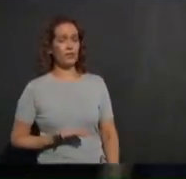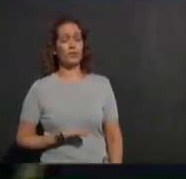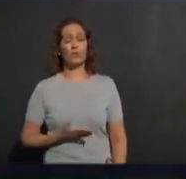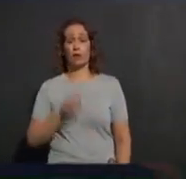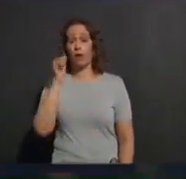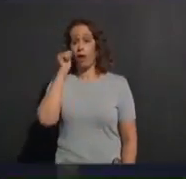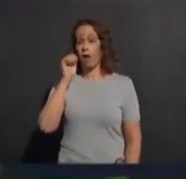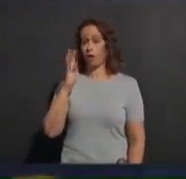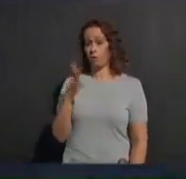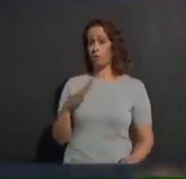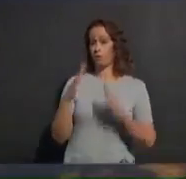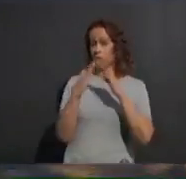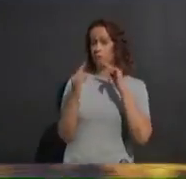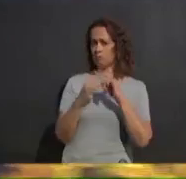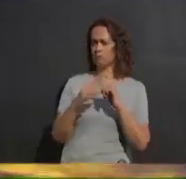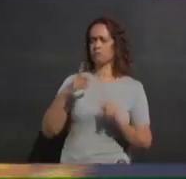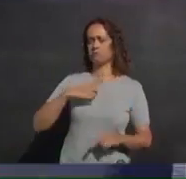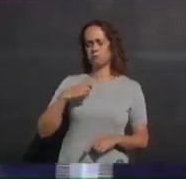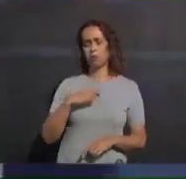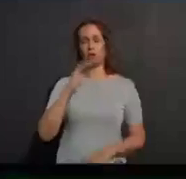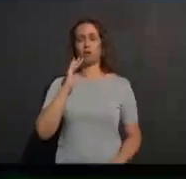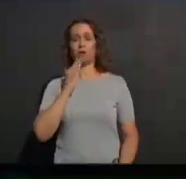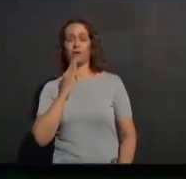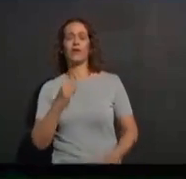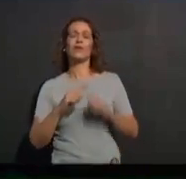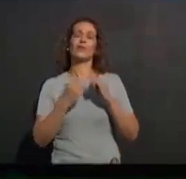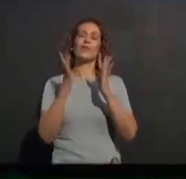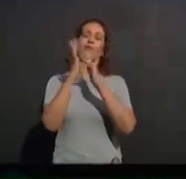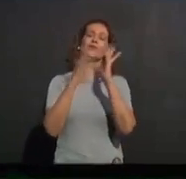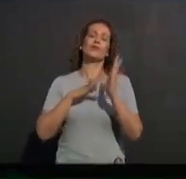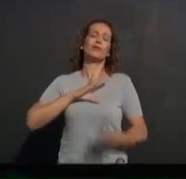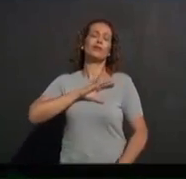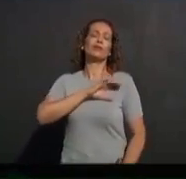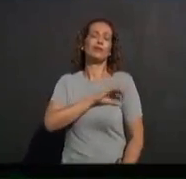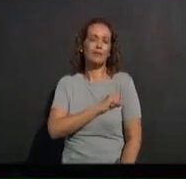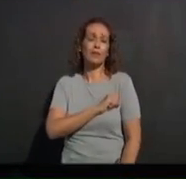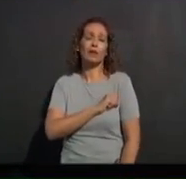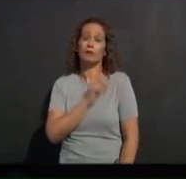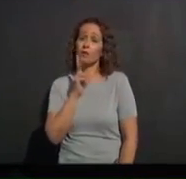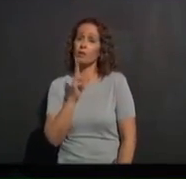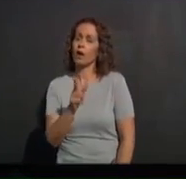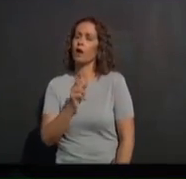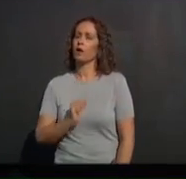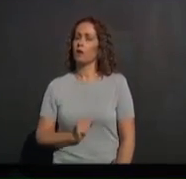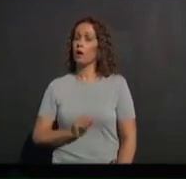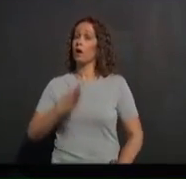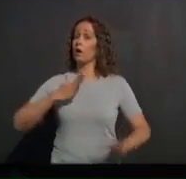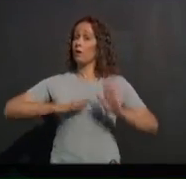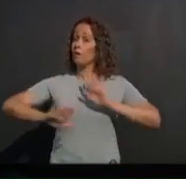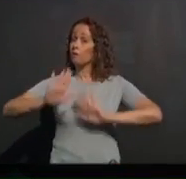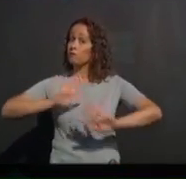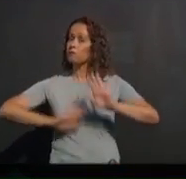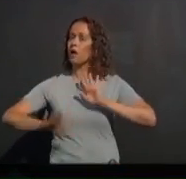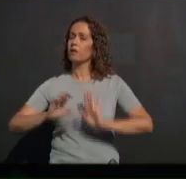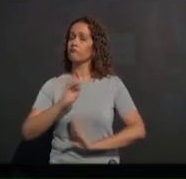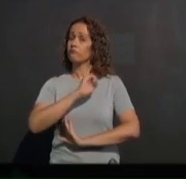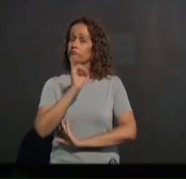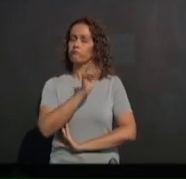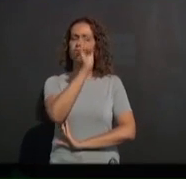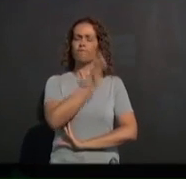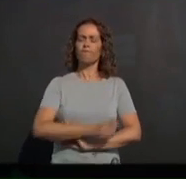sim. A noiva tem problema, sim. Mas ele ama a noiva do mesmo jeito. E ai de quem se levanta para acusar